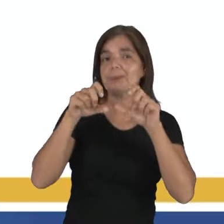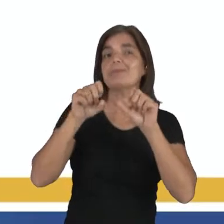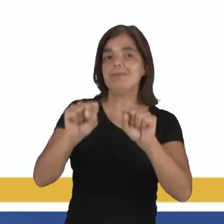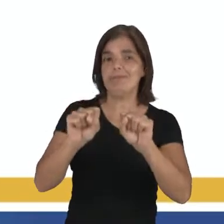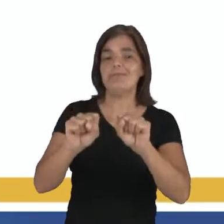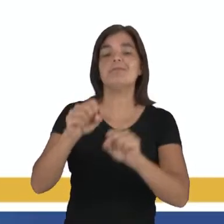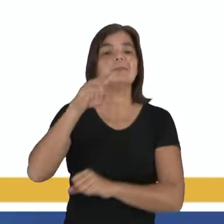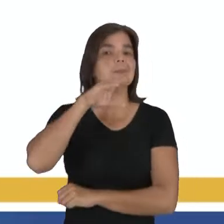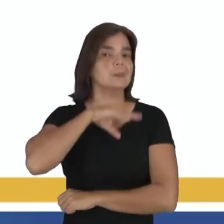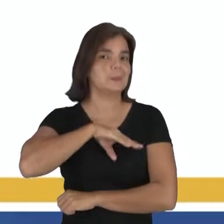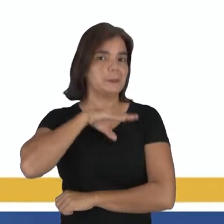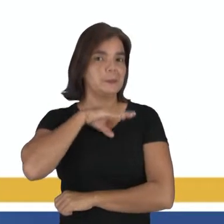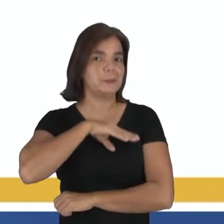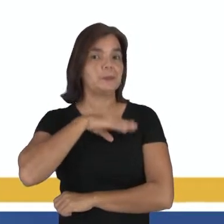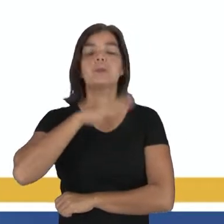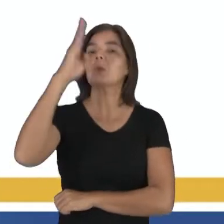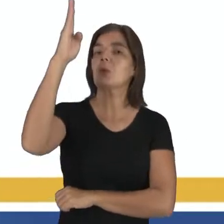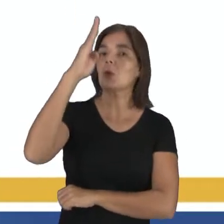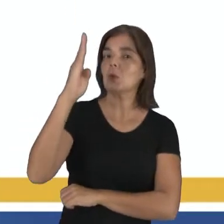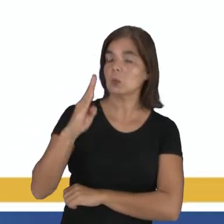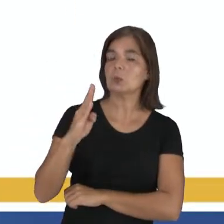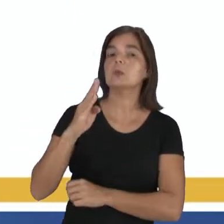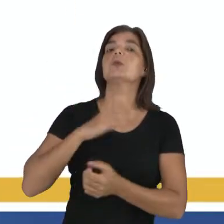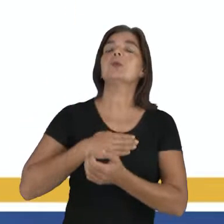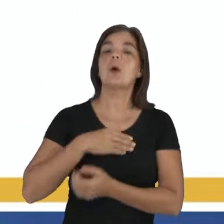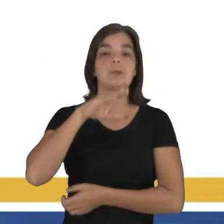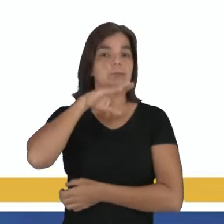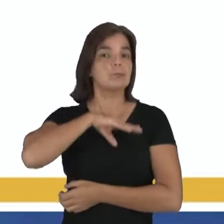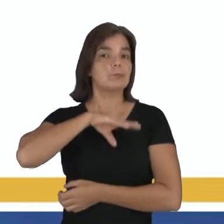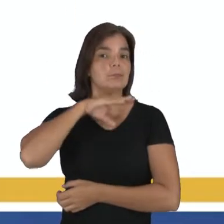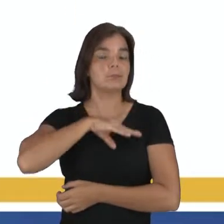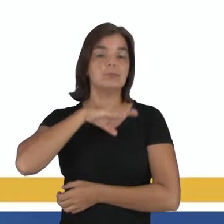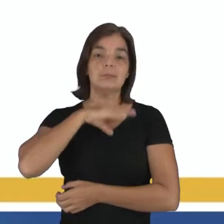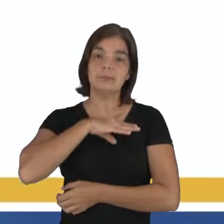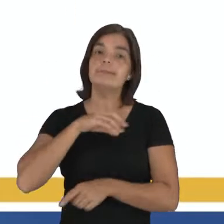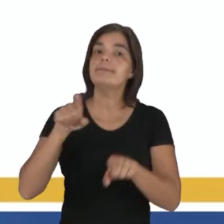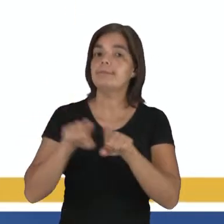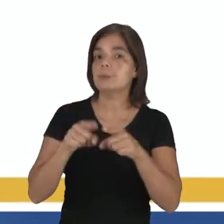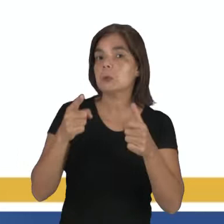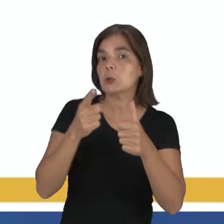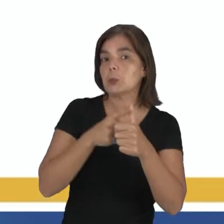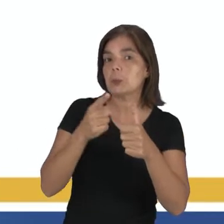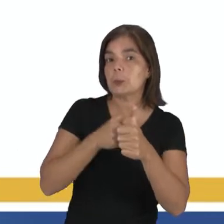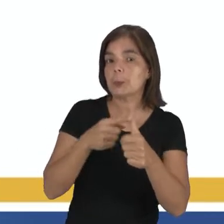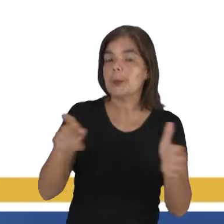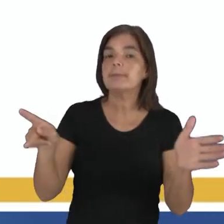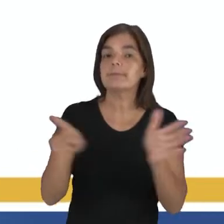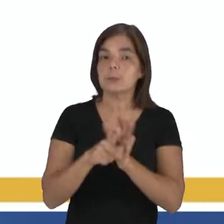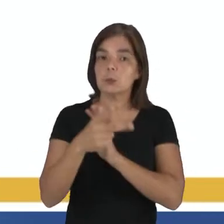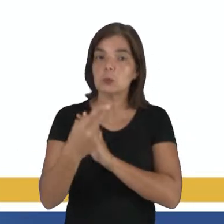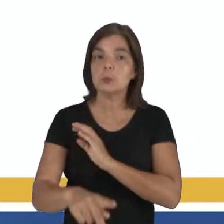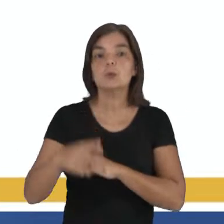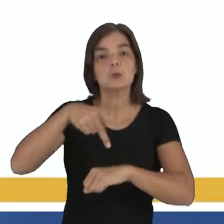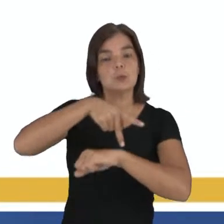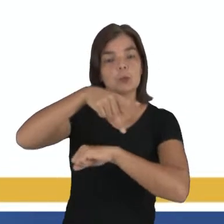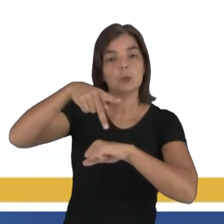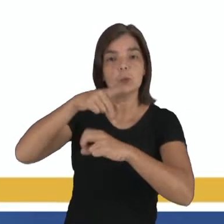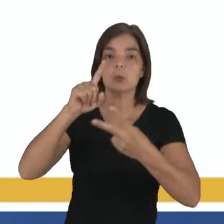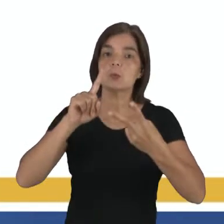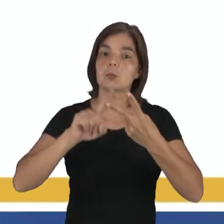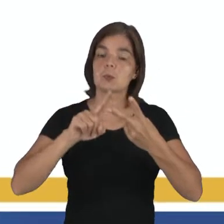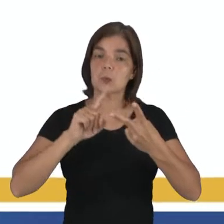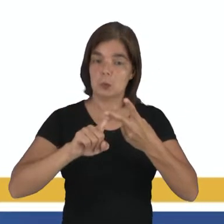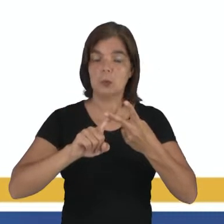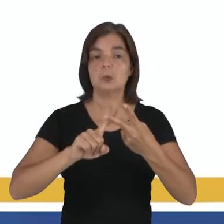nossa língua portuguesa. No Brasil, falamos língua portuguesa como nossa primeira língua oficial, né? E temos a nossa segunda